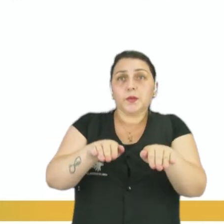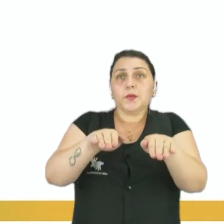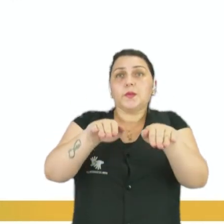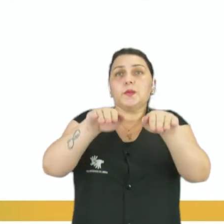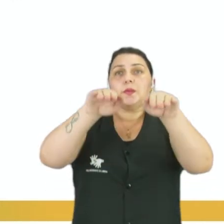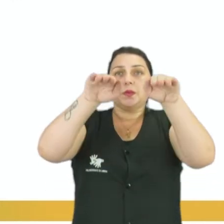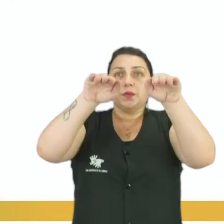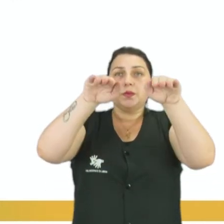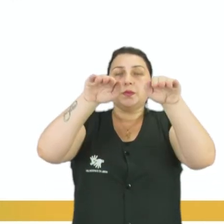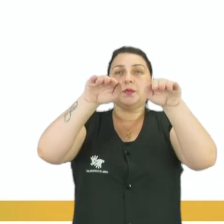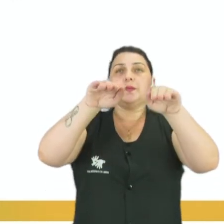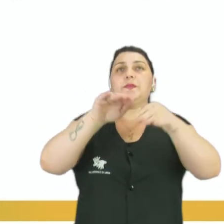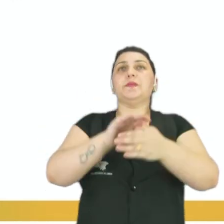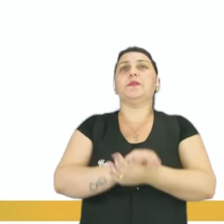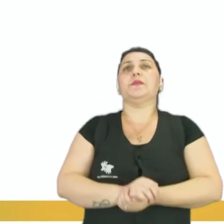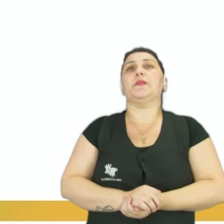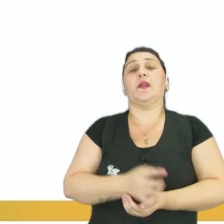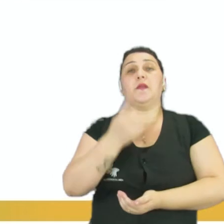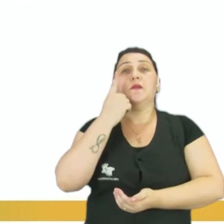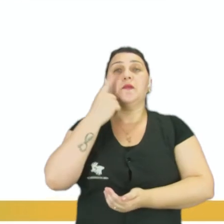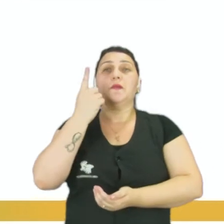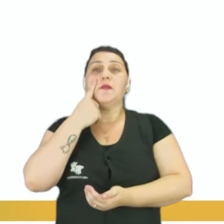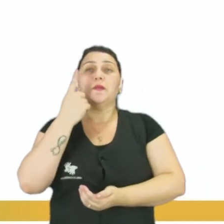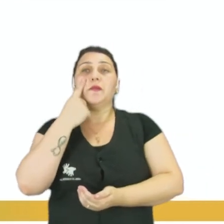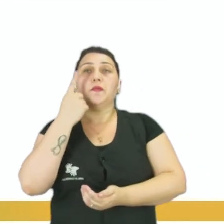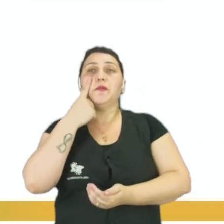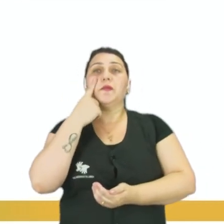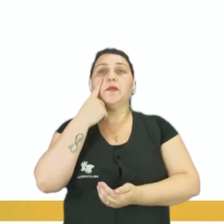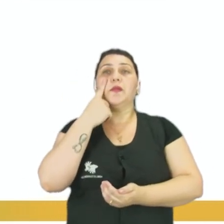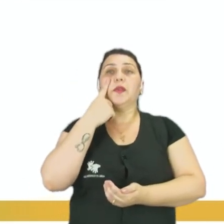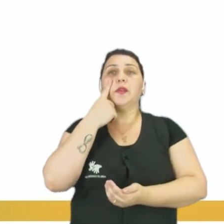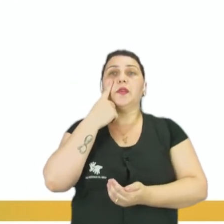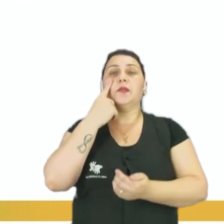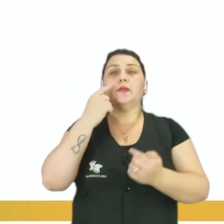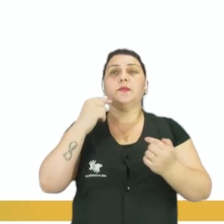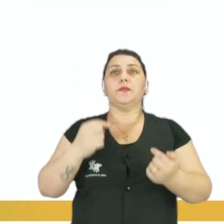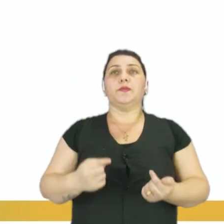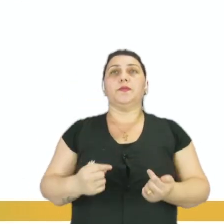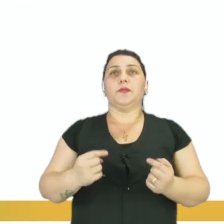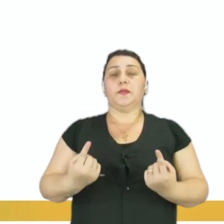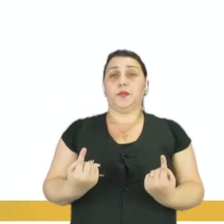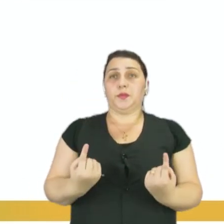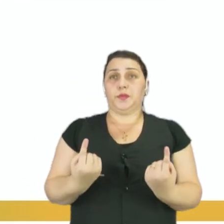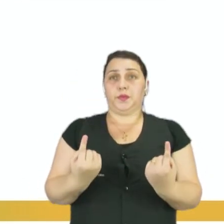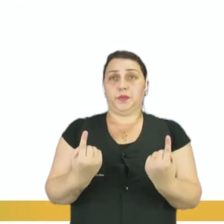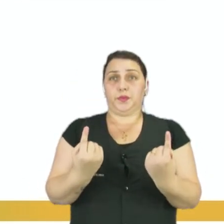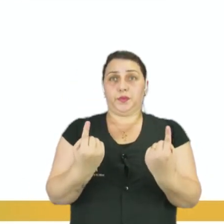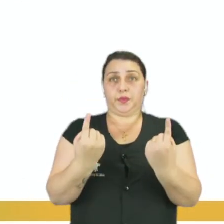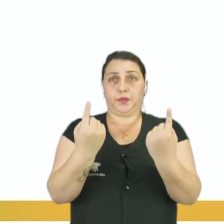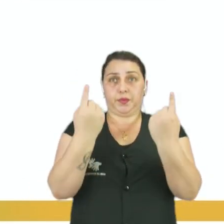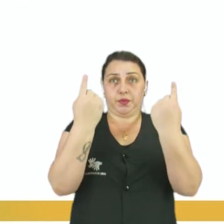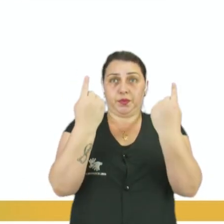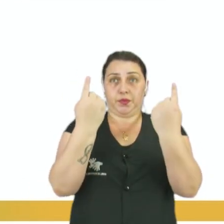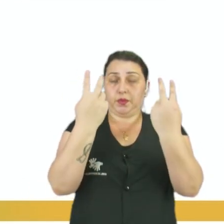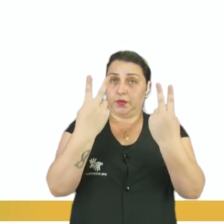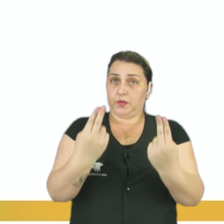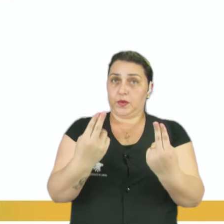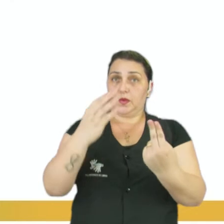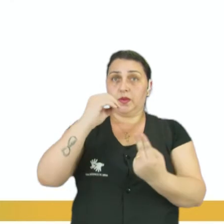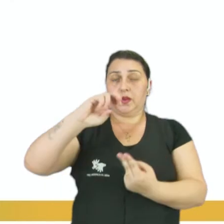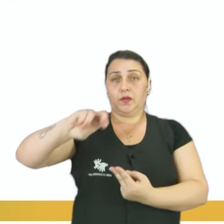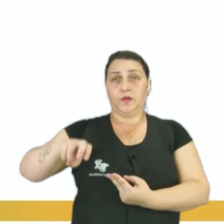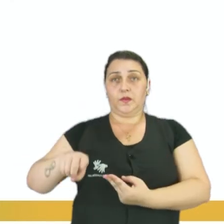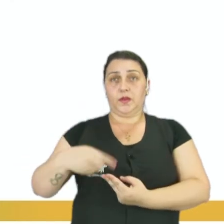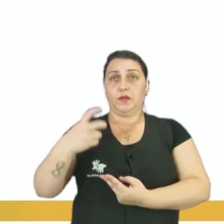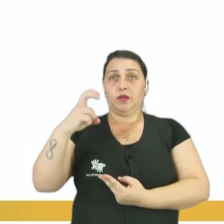é diretamente proporcional então observe a setinha que ela está crescendo de 0,5